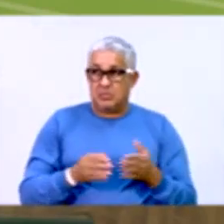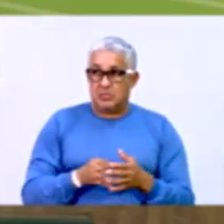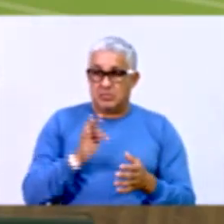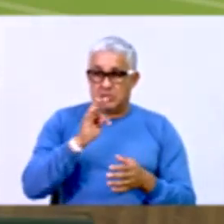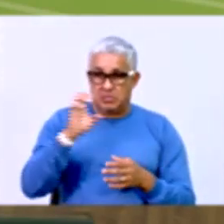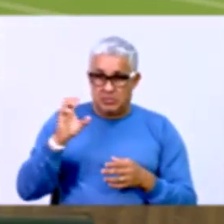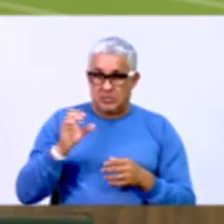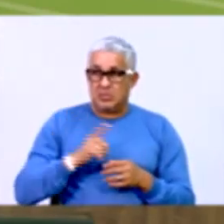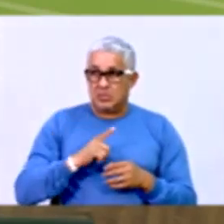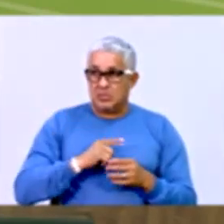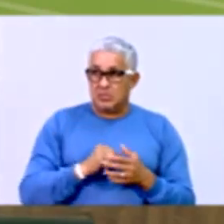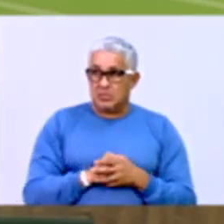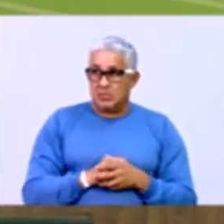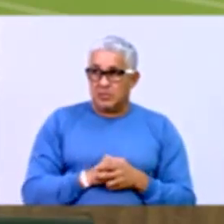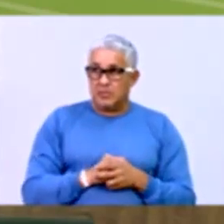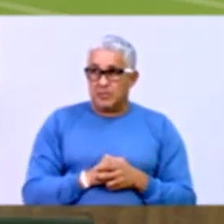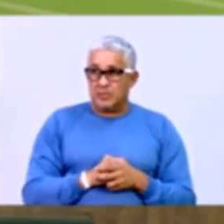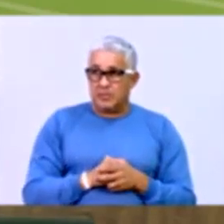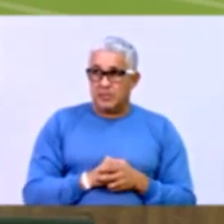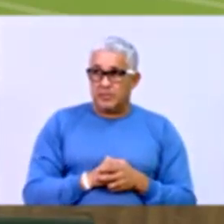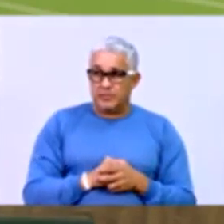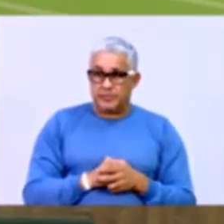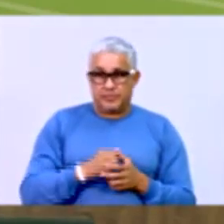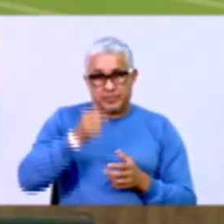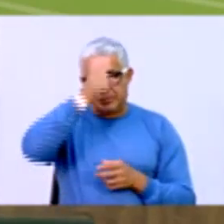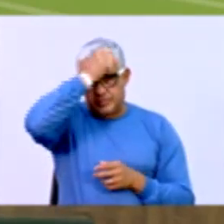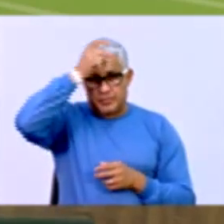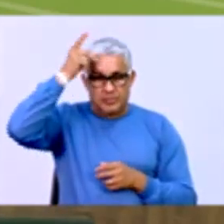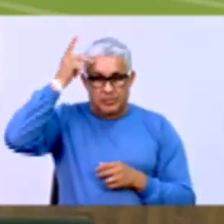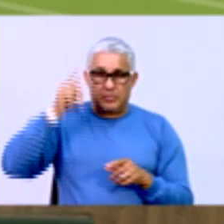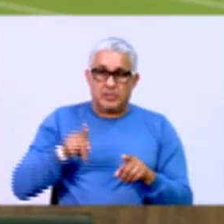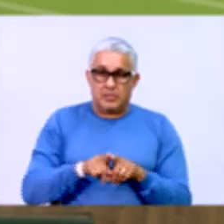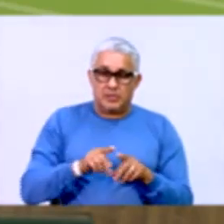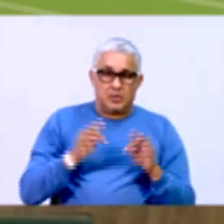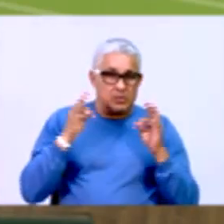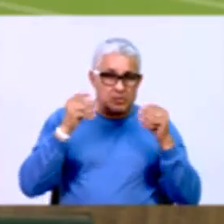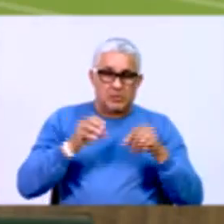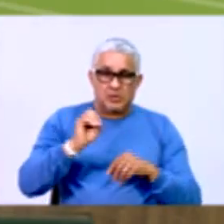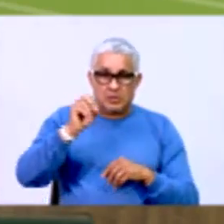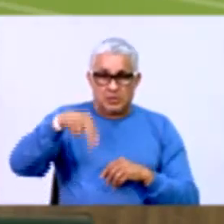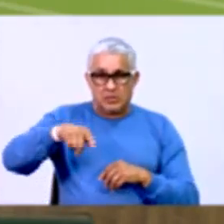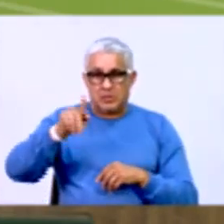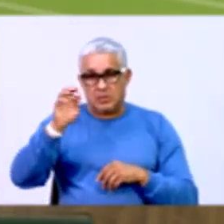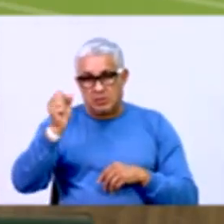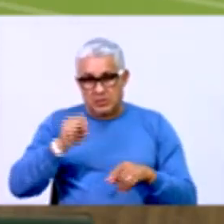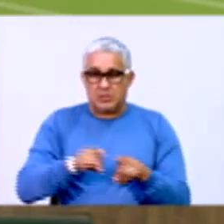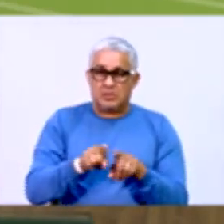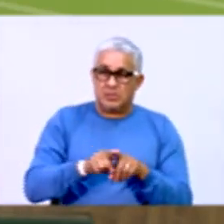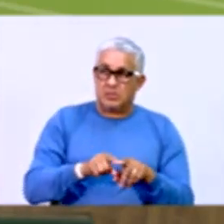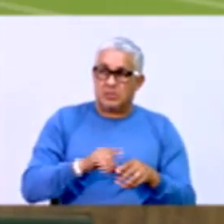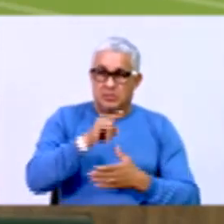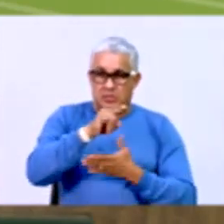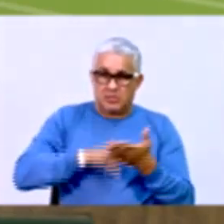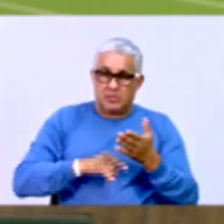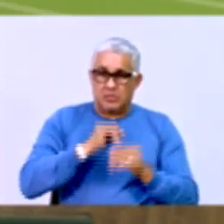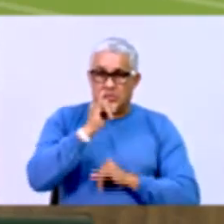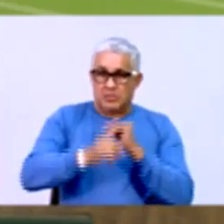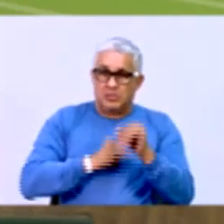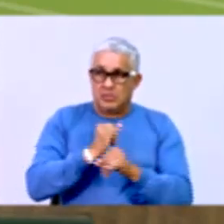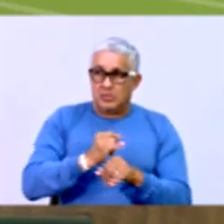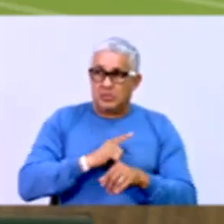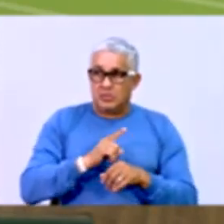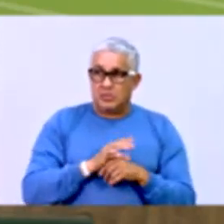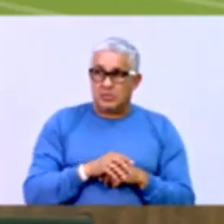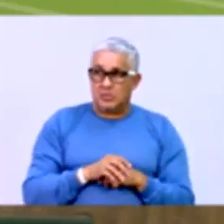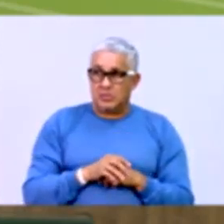de Contas, as prefeituras, as fundações enviam os arquivos eletrônicos, eles fazem o processamento, geram o